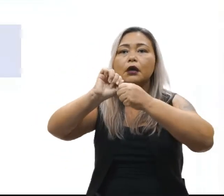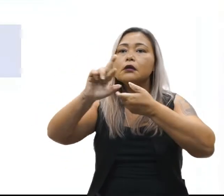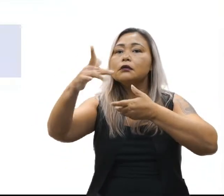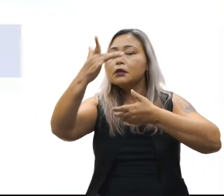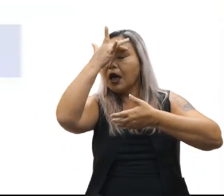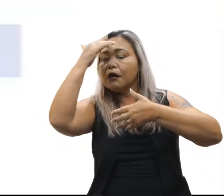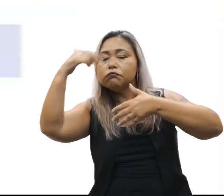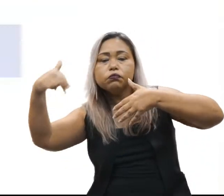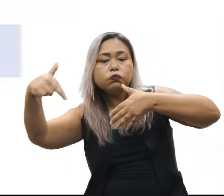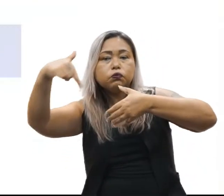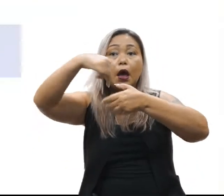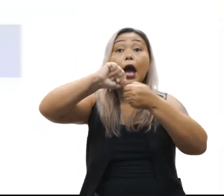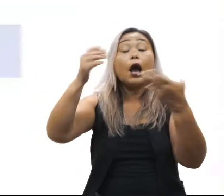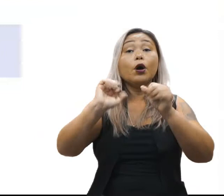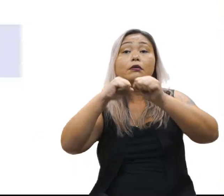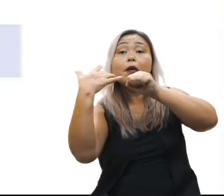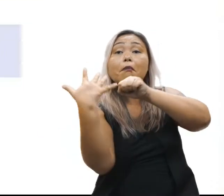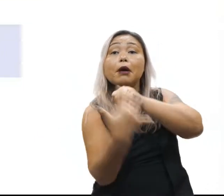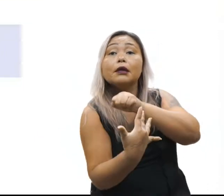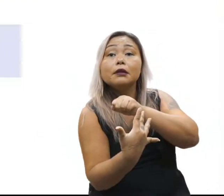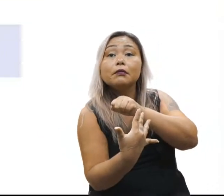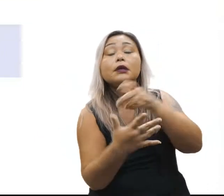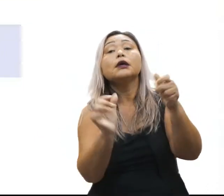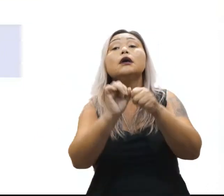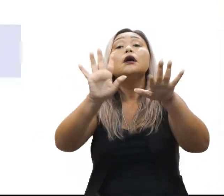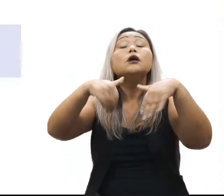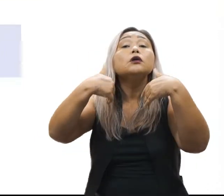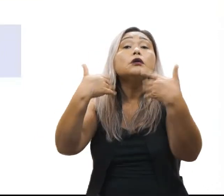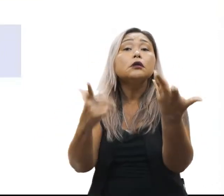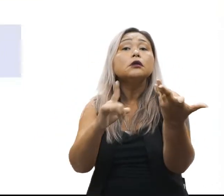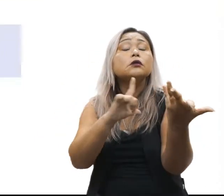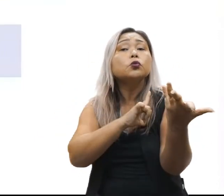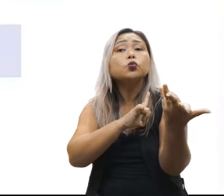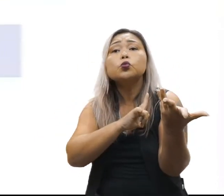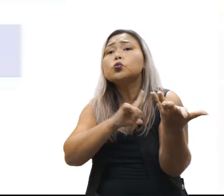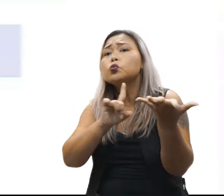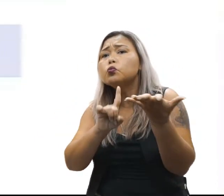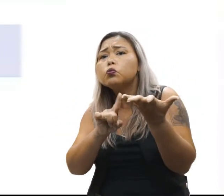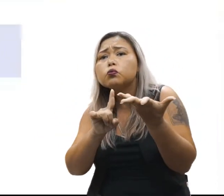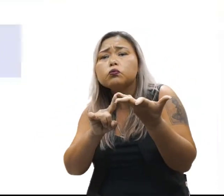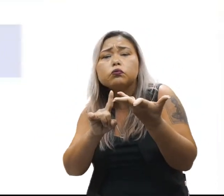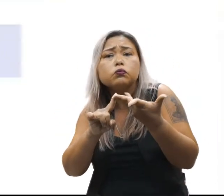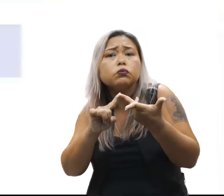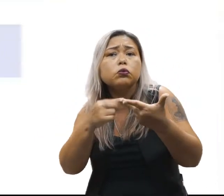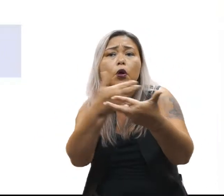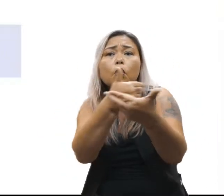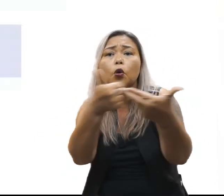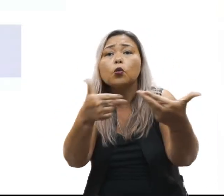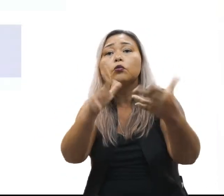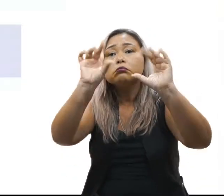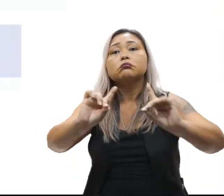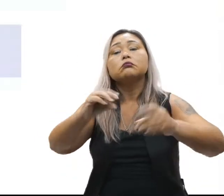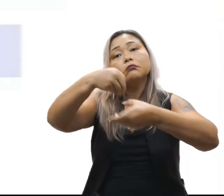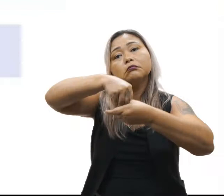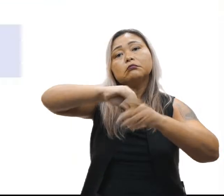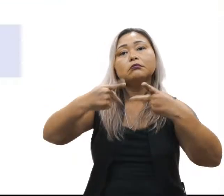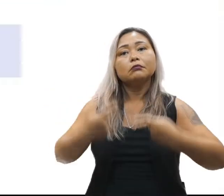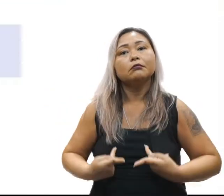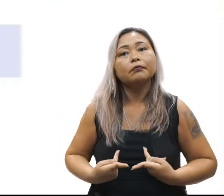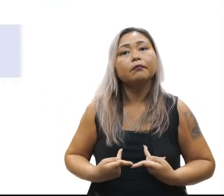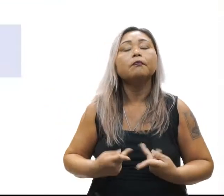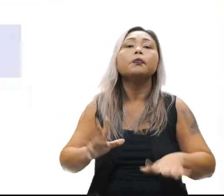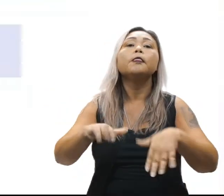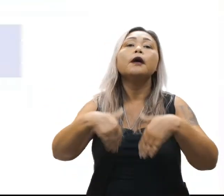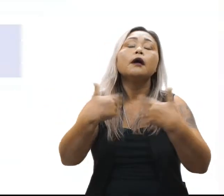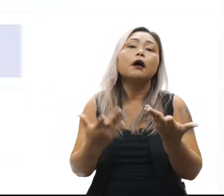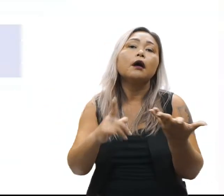da pandemia, que com certeza vão botar em xeque muitas das coisas que a gente fala sobre direitos humanos. A gente também teve